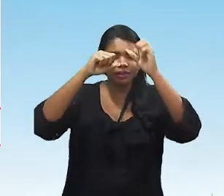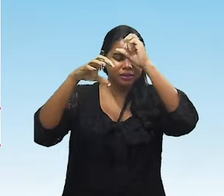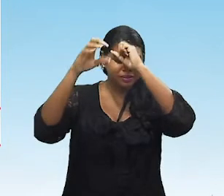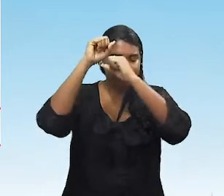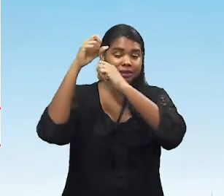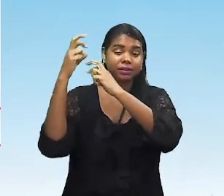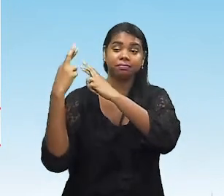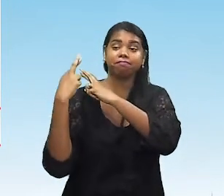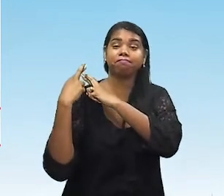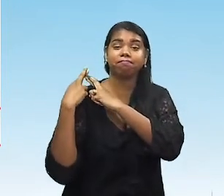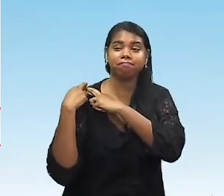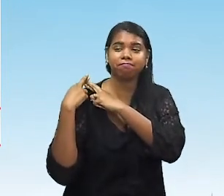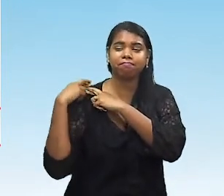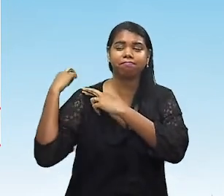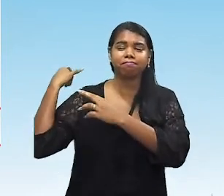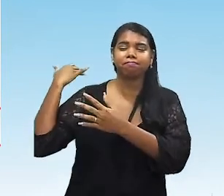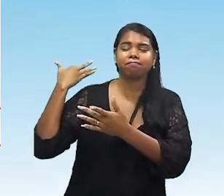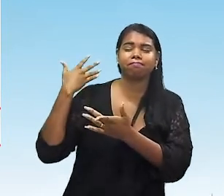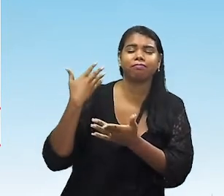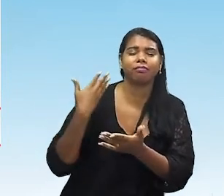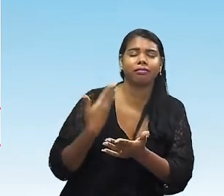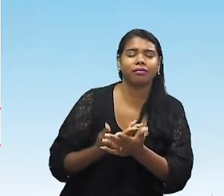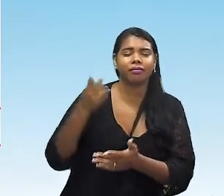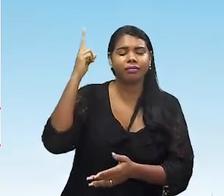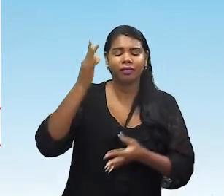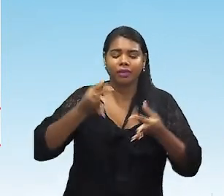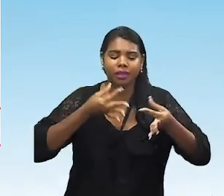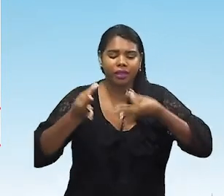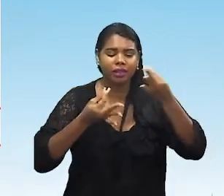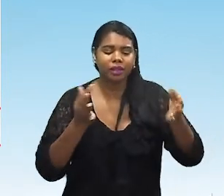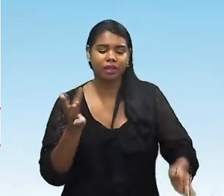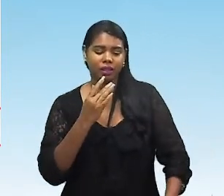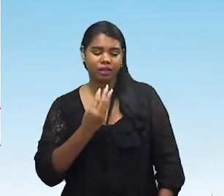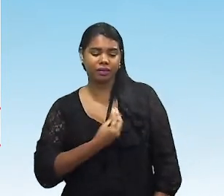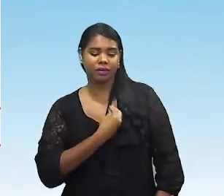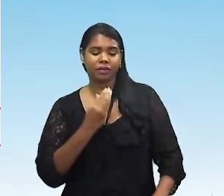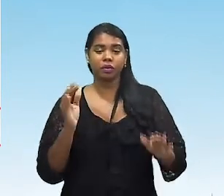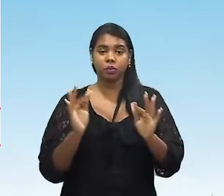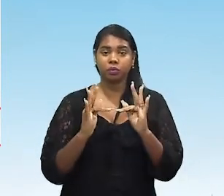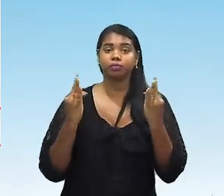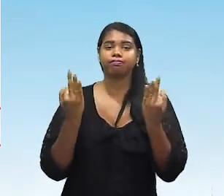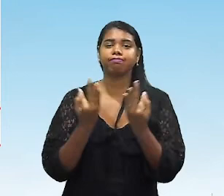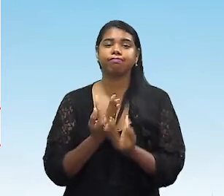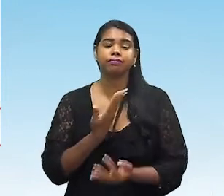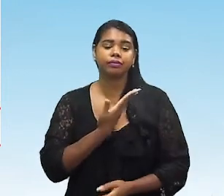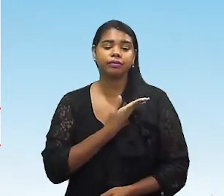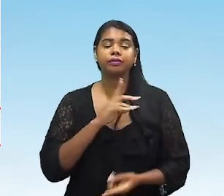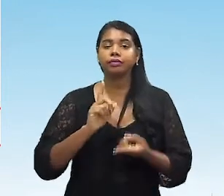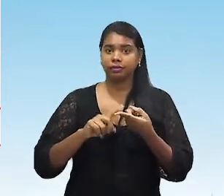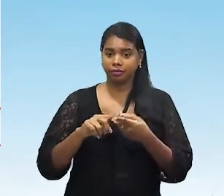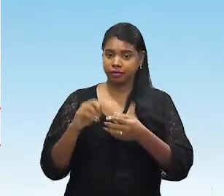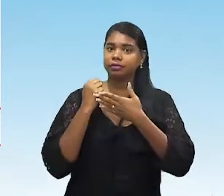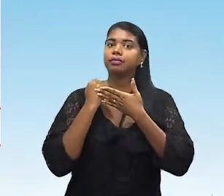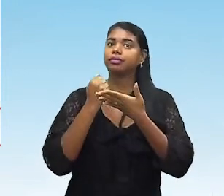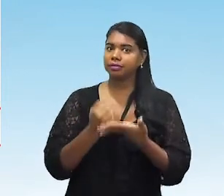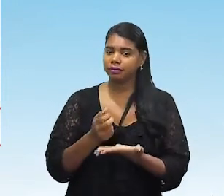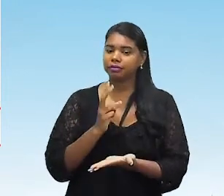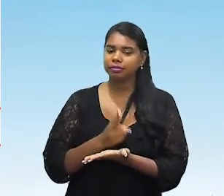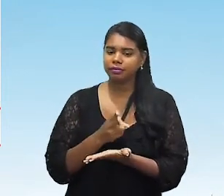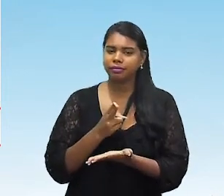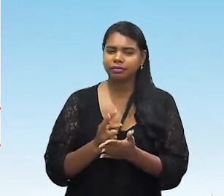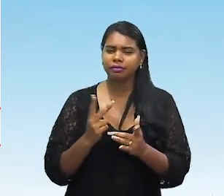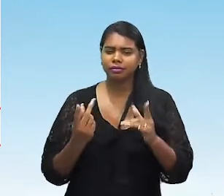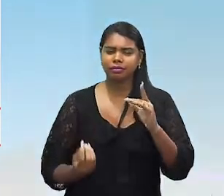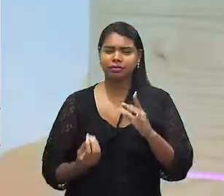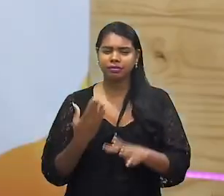do que a gente já viveu. A gente traz a opinião dos nossos familiares e amigos também para nos ajudar nesses